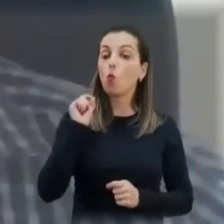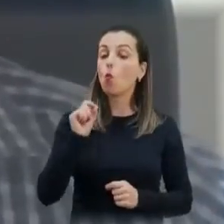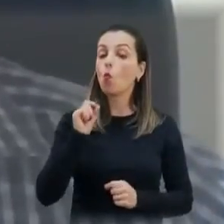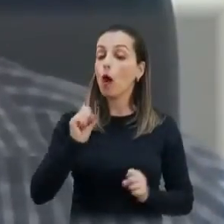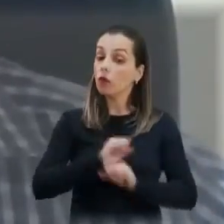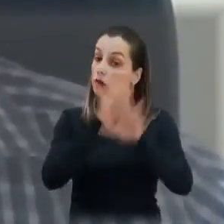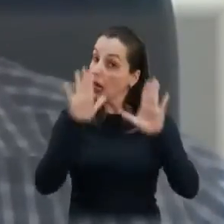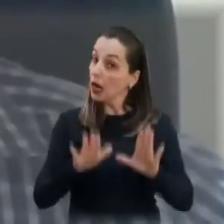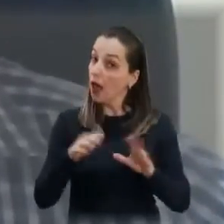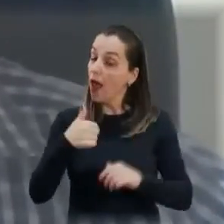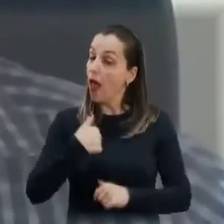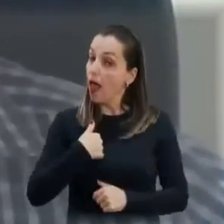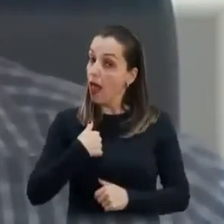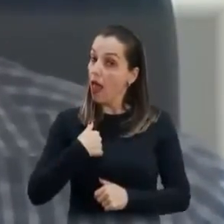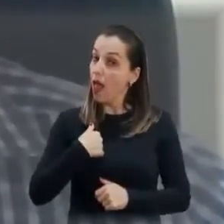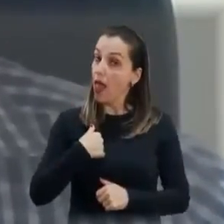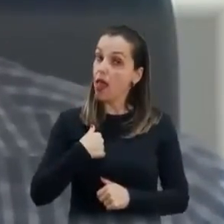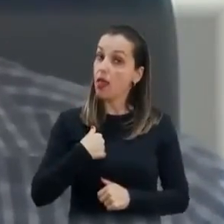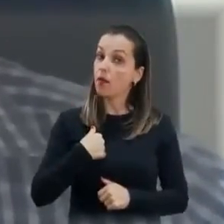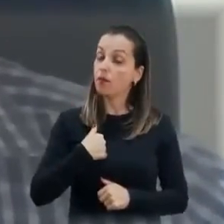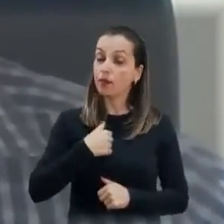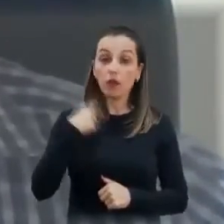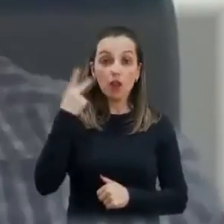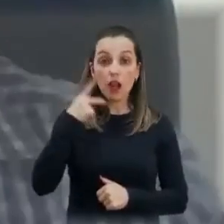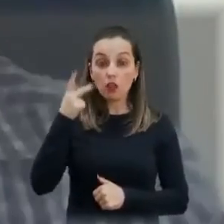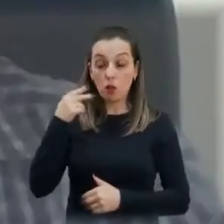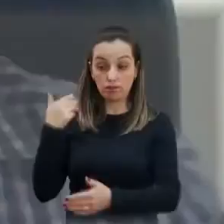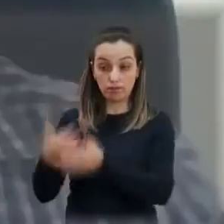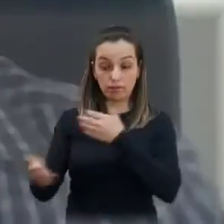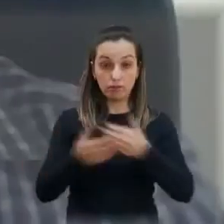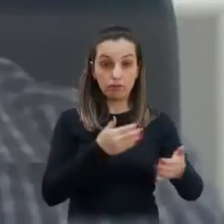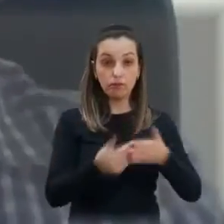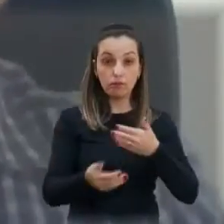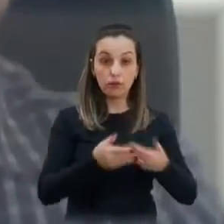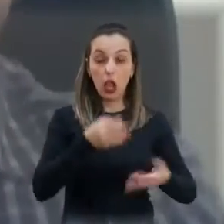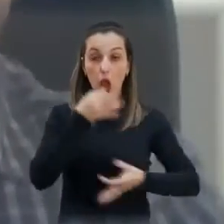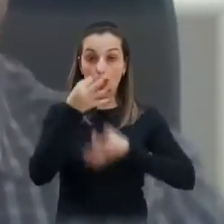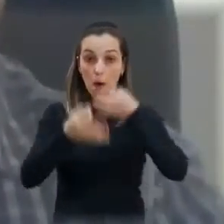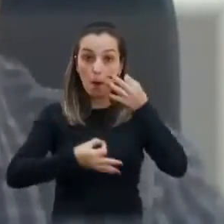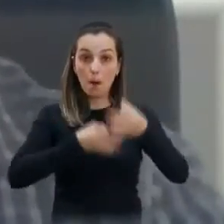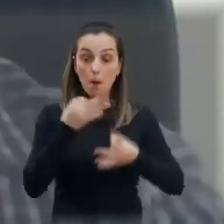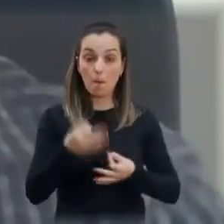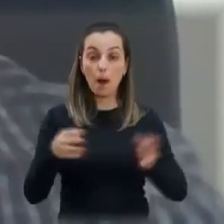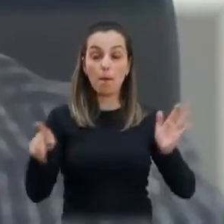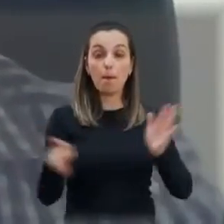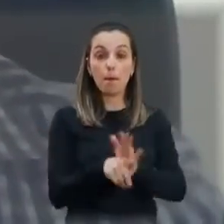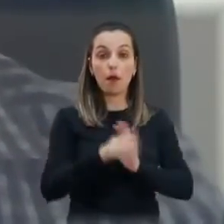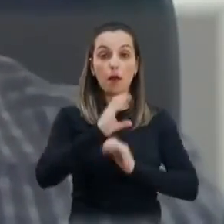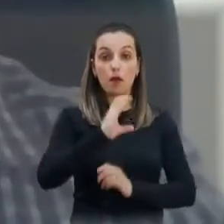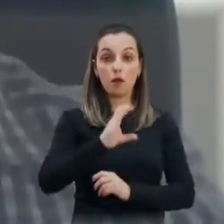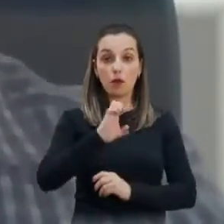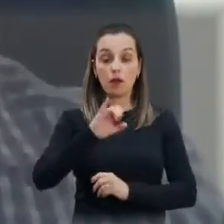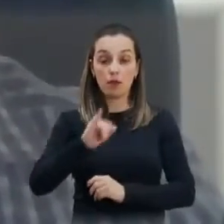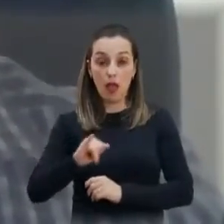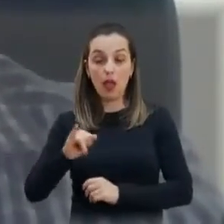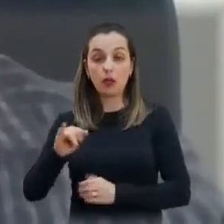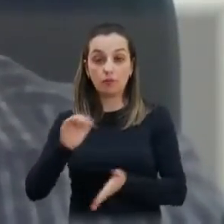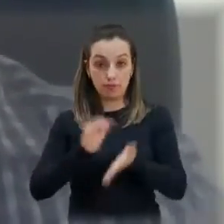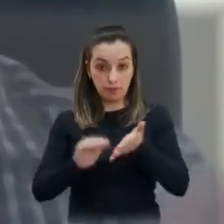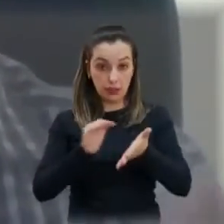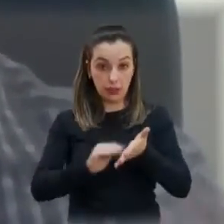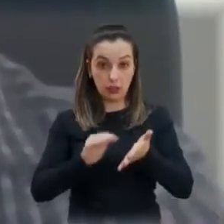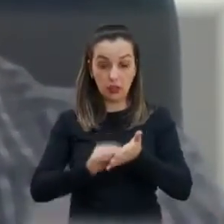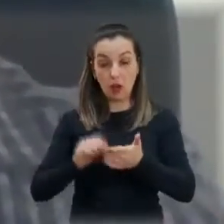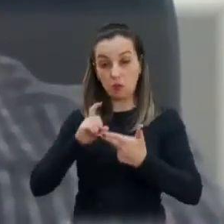aqui, jamais, seja de qualquer vereador nessa casa que propor uma SEI a qualquer secretaria ou sobre